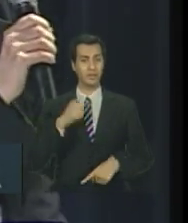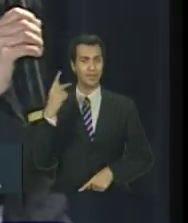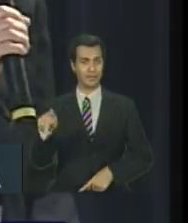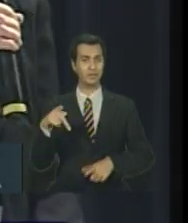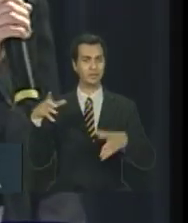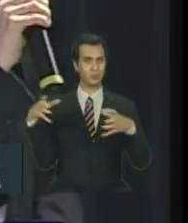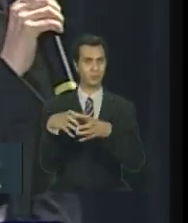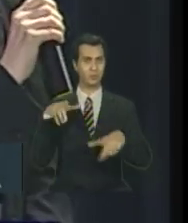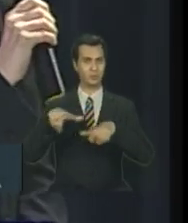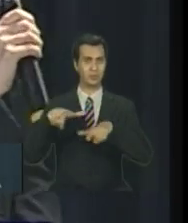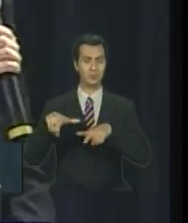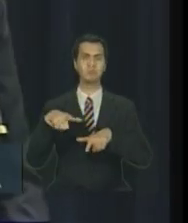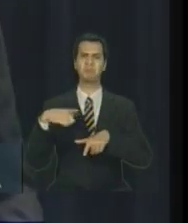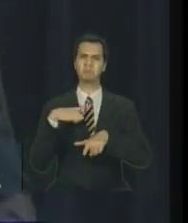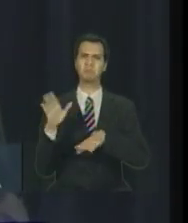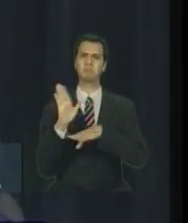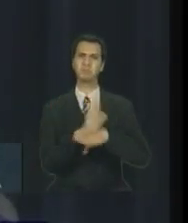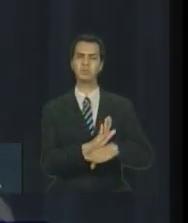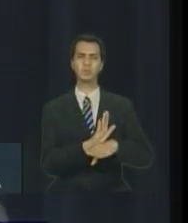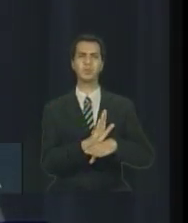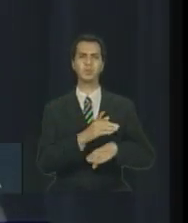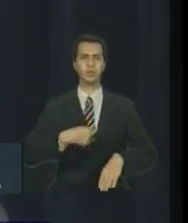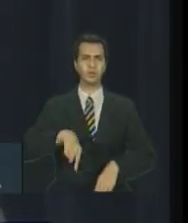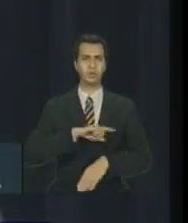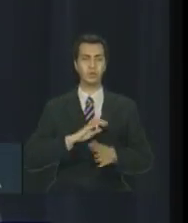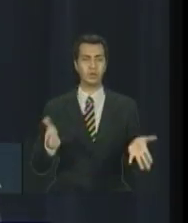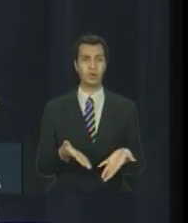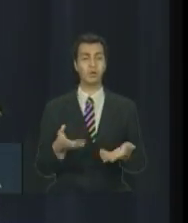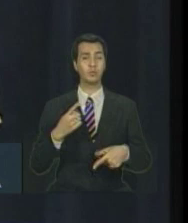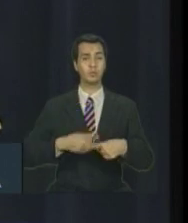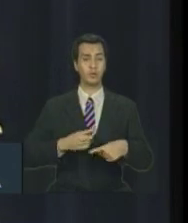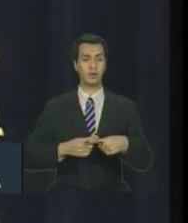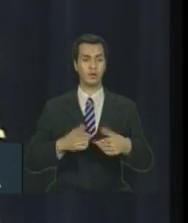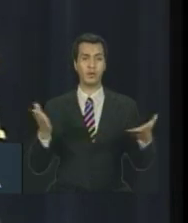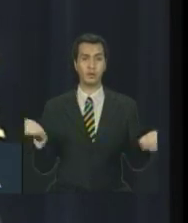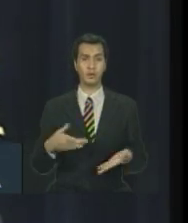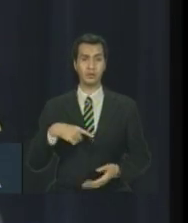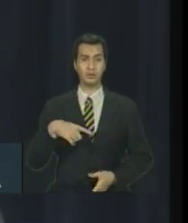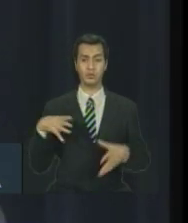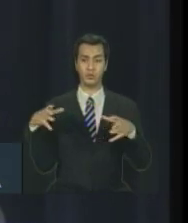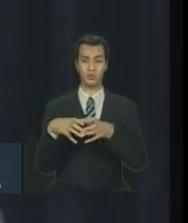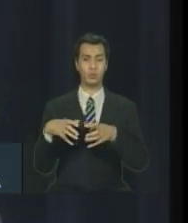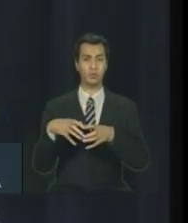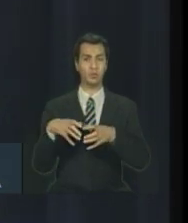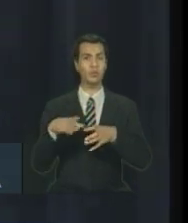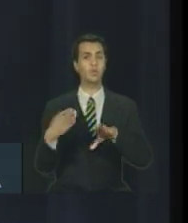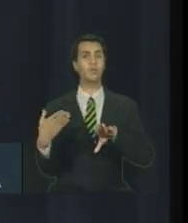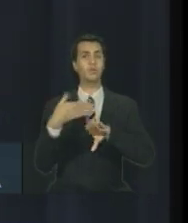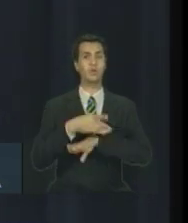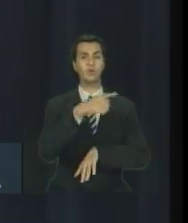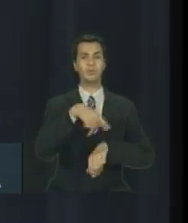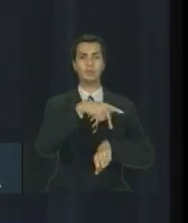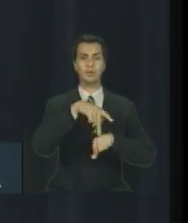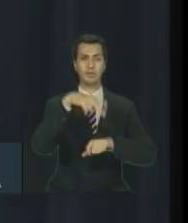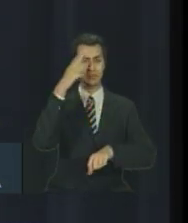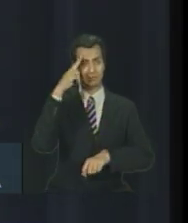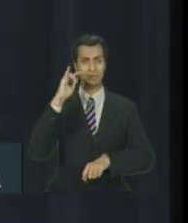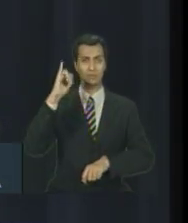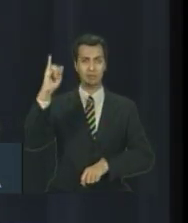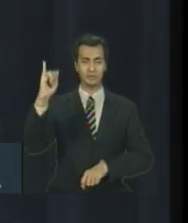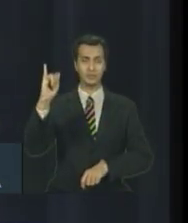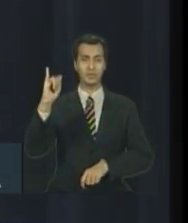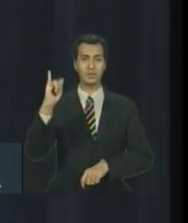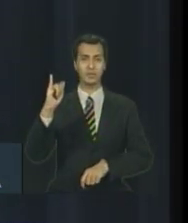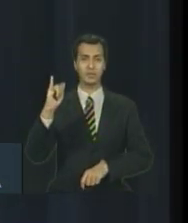nossa equipe, neste momento, vice-presidente Robson, chega do Haiti, onde o Brasil mantém um programa de